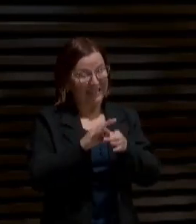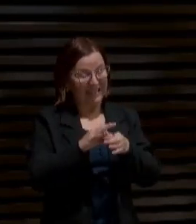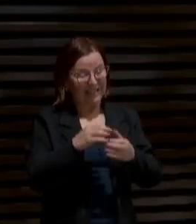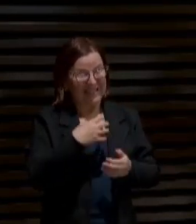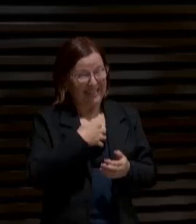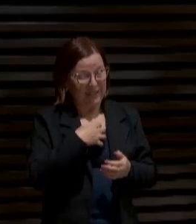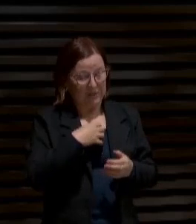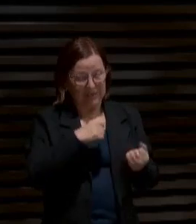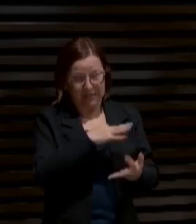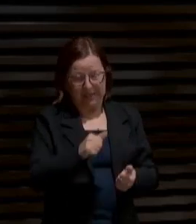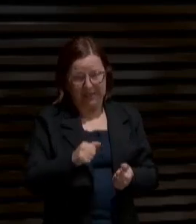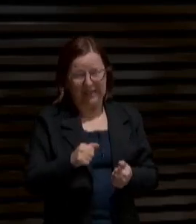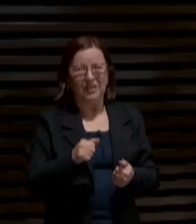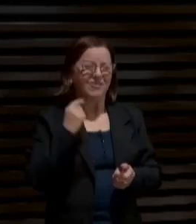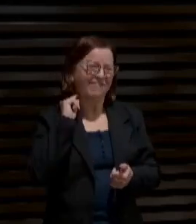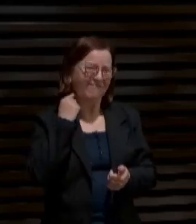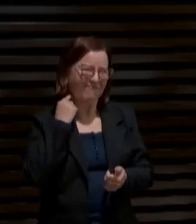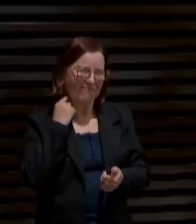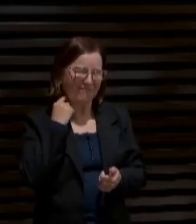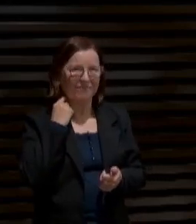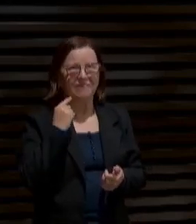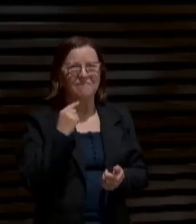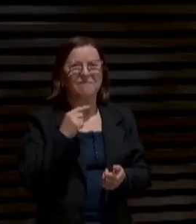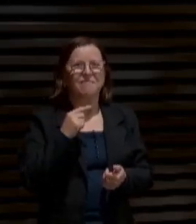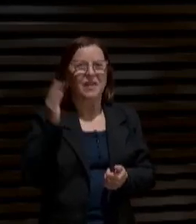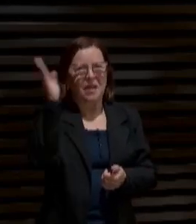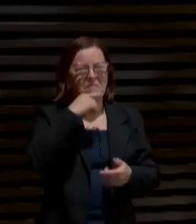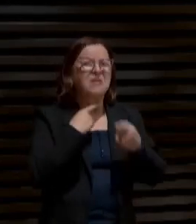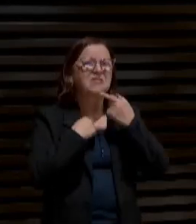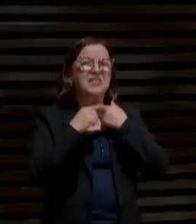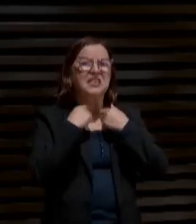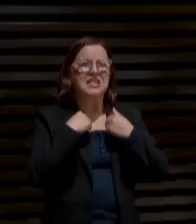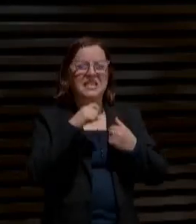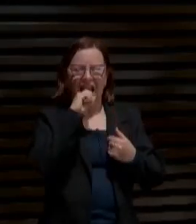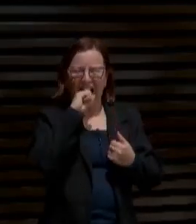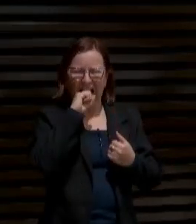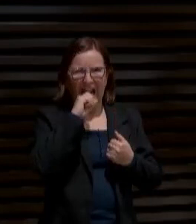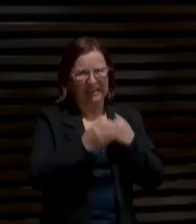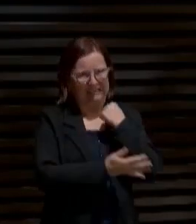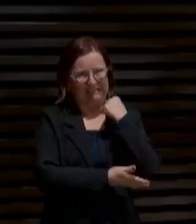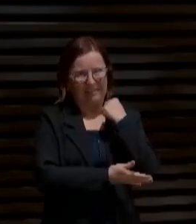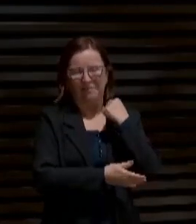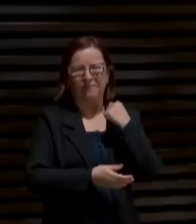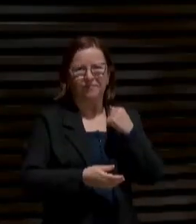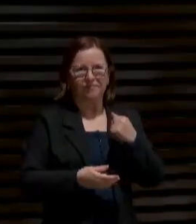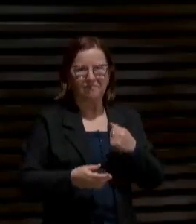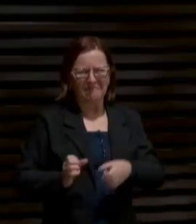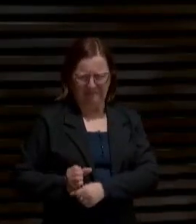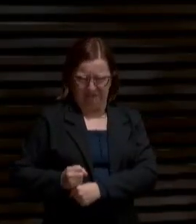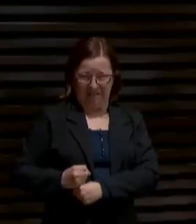imoralidade sexual impureza paixões maus desejos e avareza que é idolatria Olha isso aqui é o o